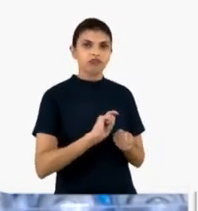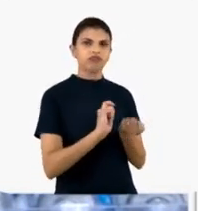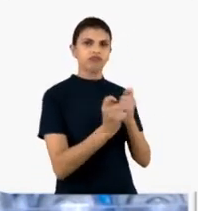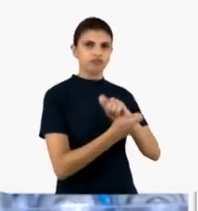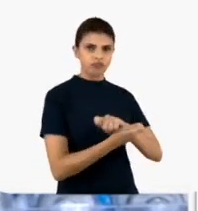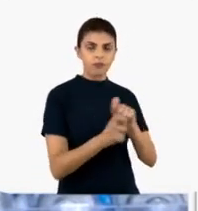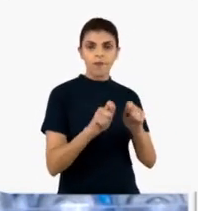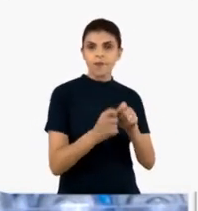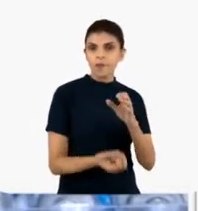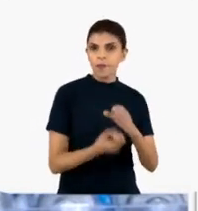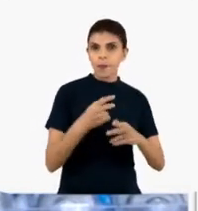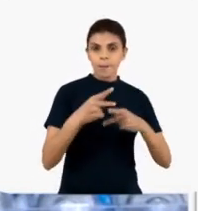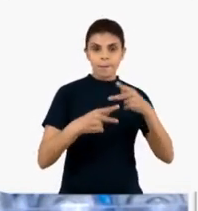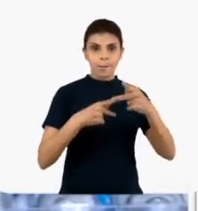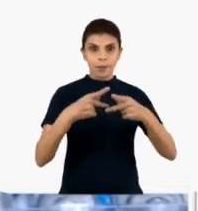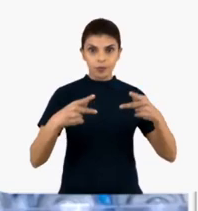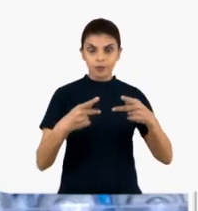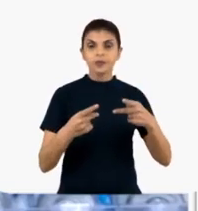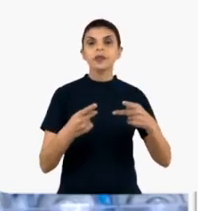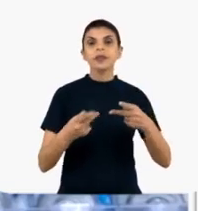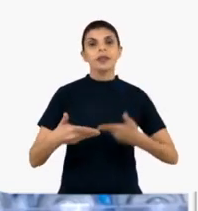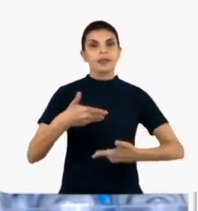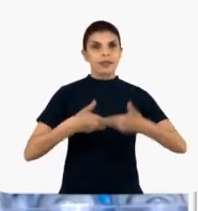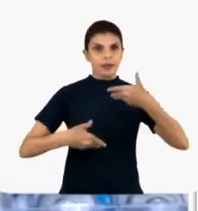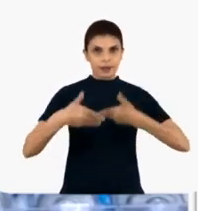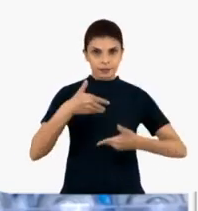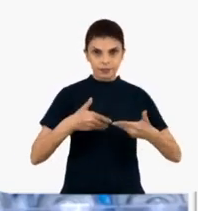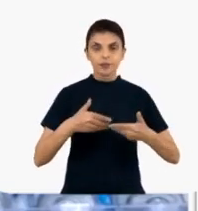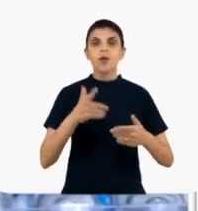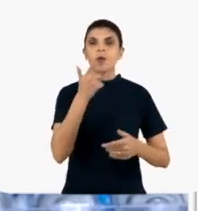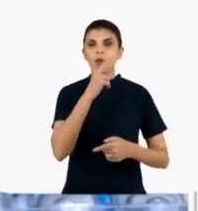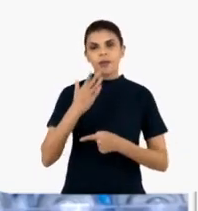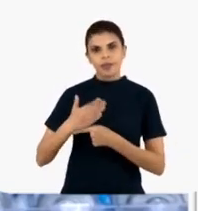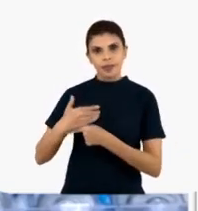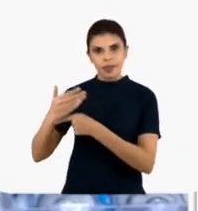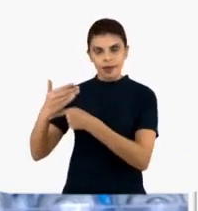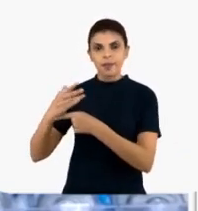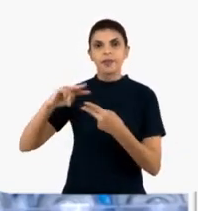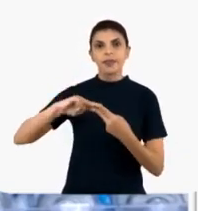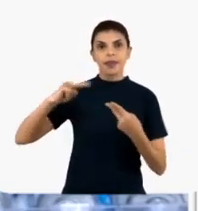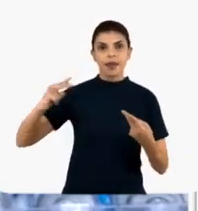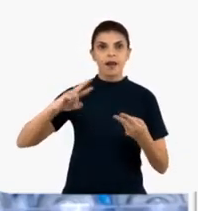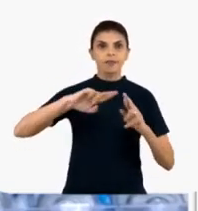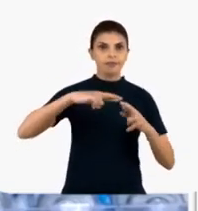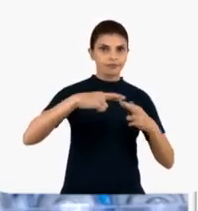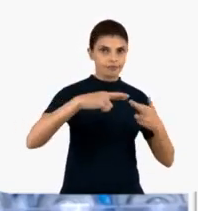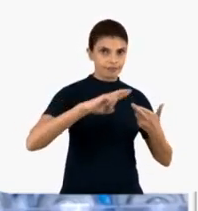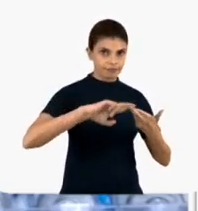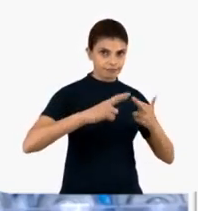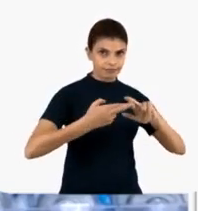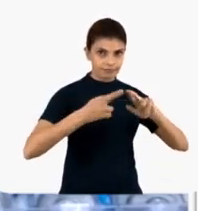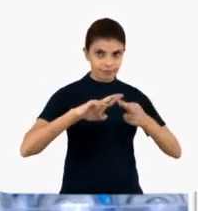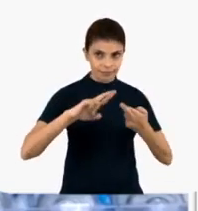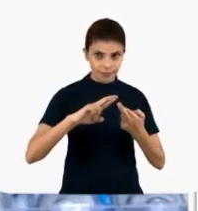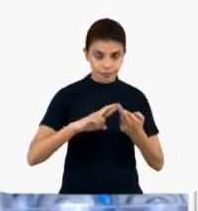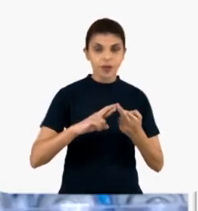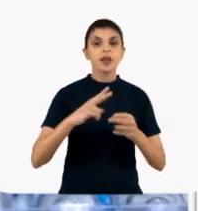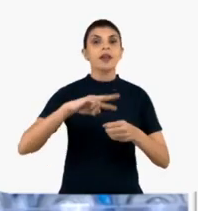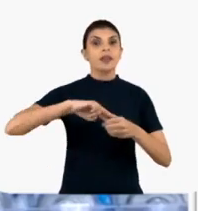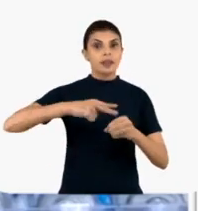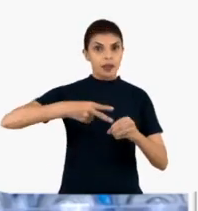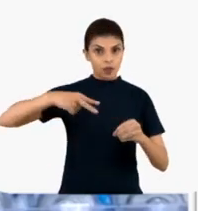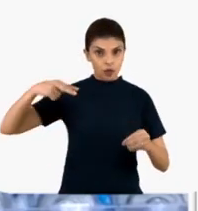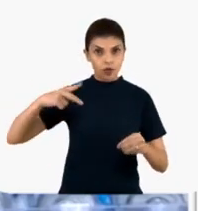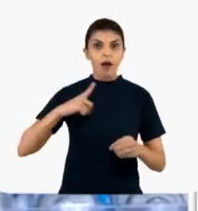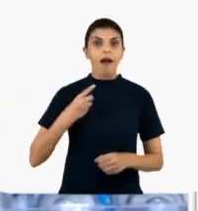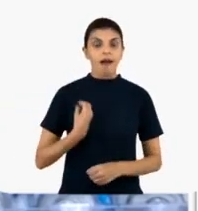para a produção de proteínas terapêuticas. Com o advento da tecnologia do DNA recombinante e outros avanços científicos na área de